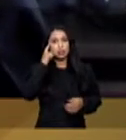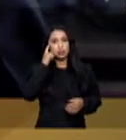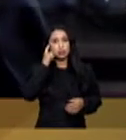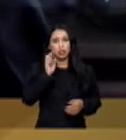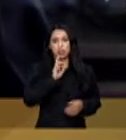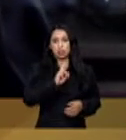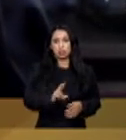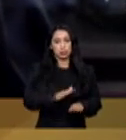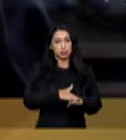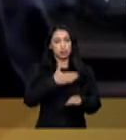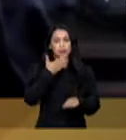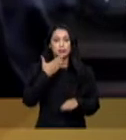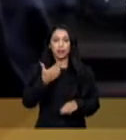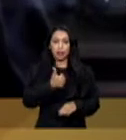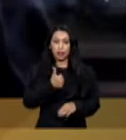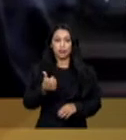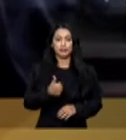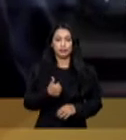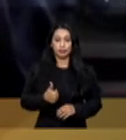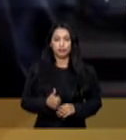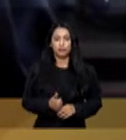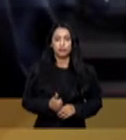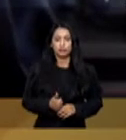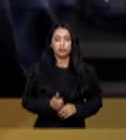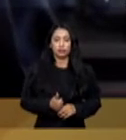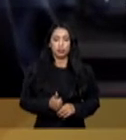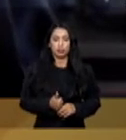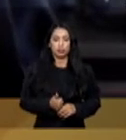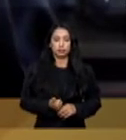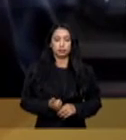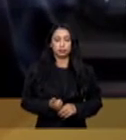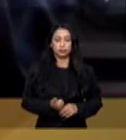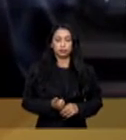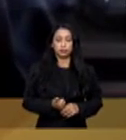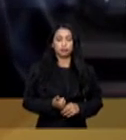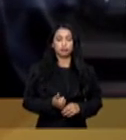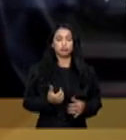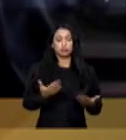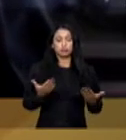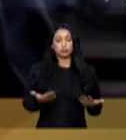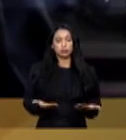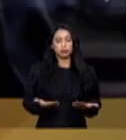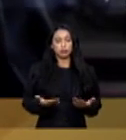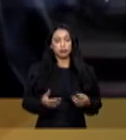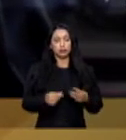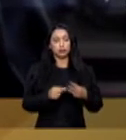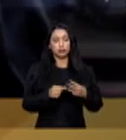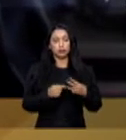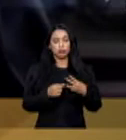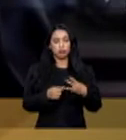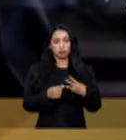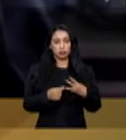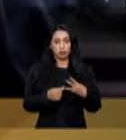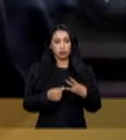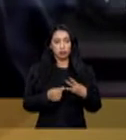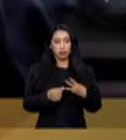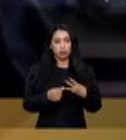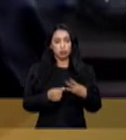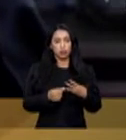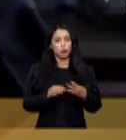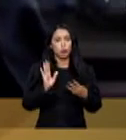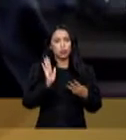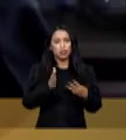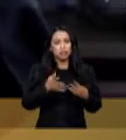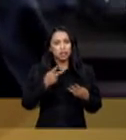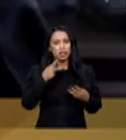hipótese uma decisão substitutiva do preceito secundário, na linha do que